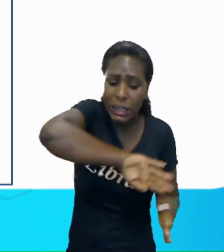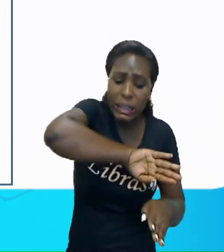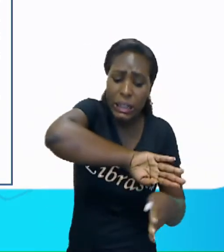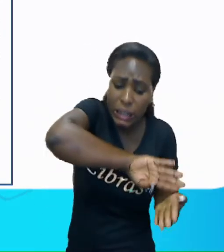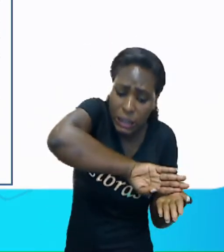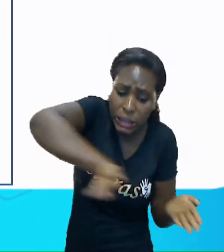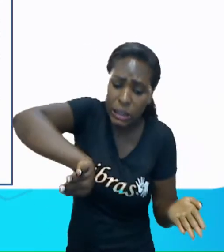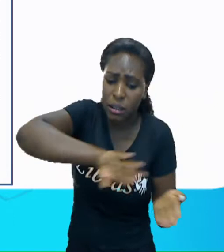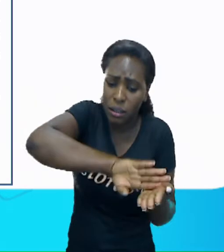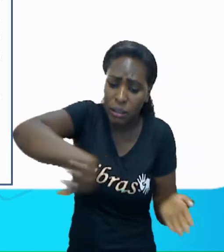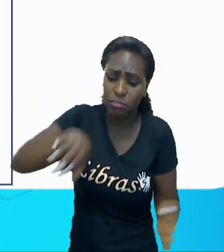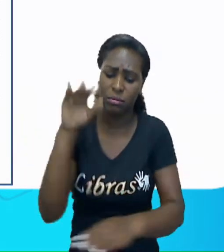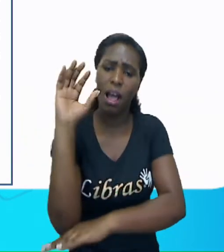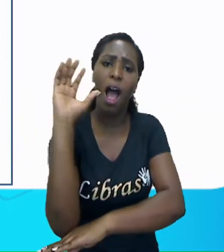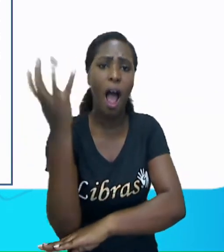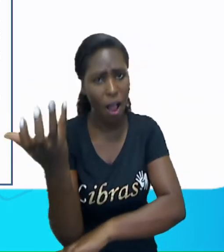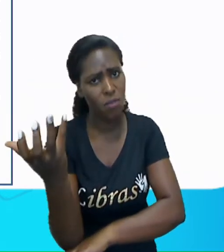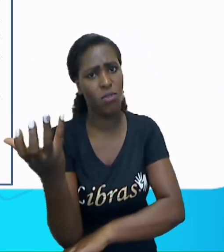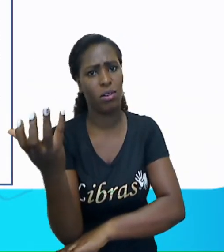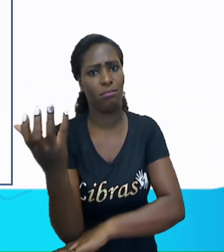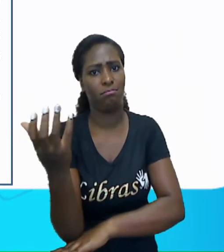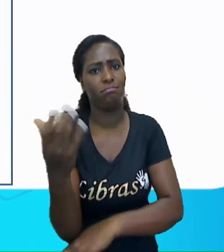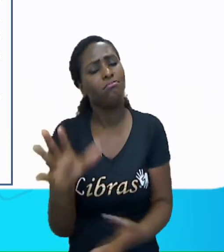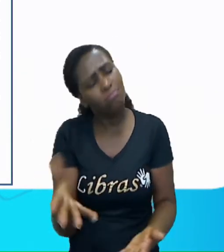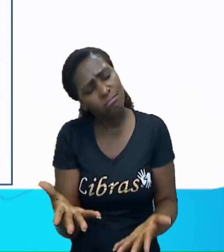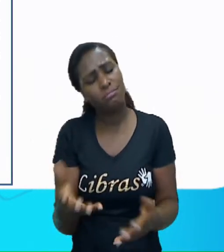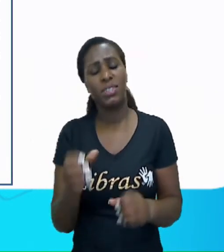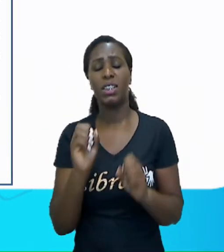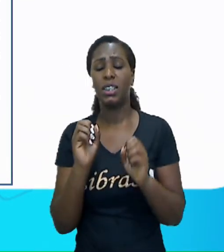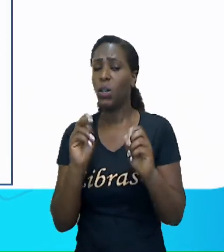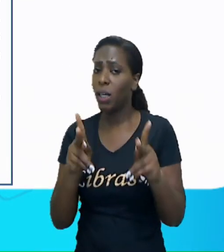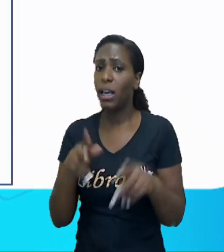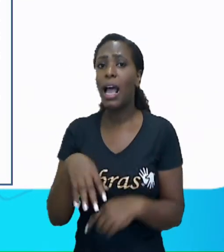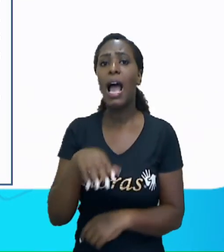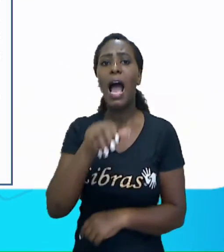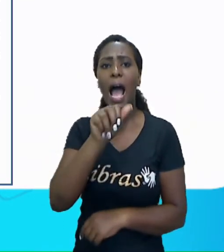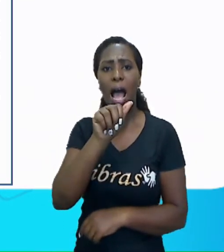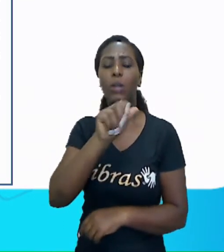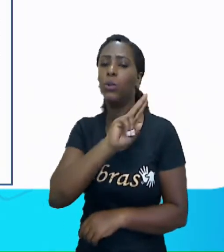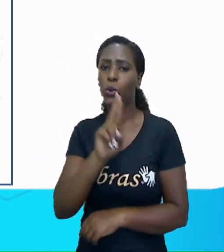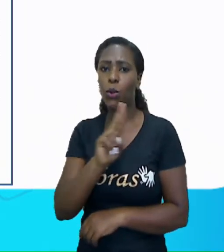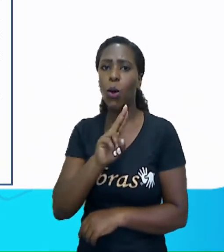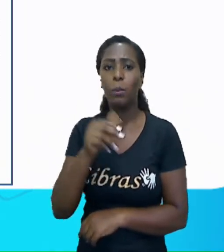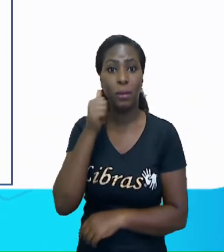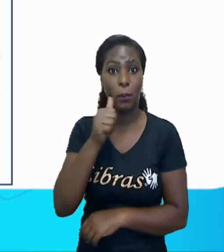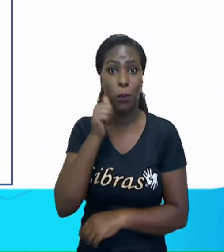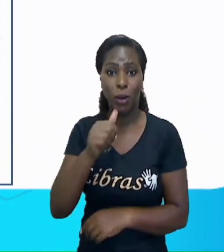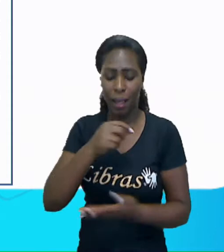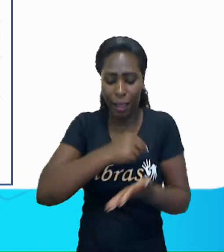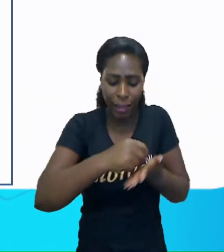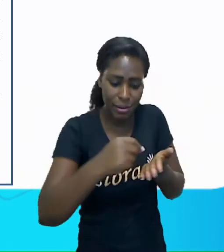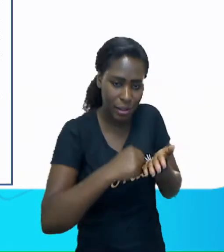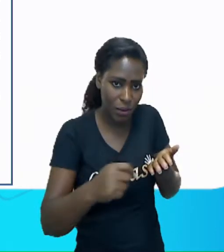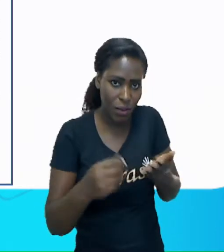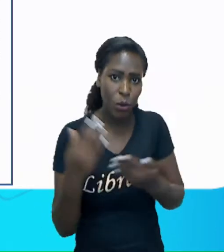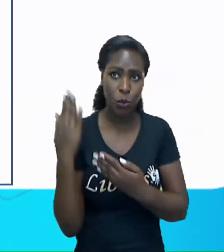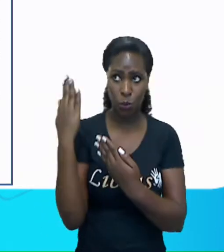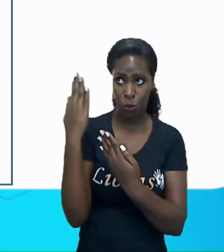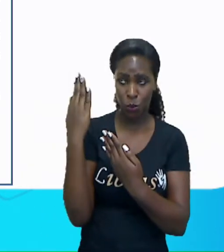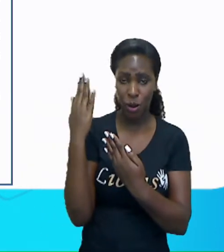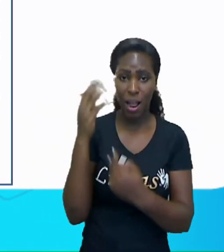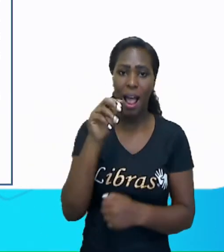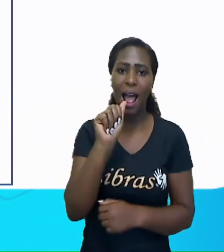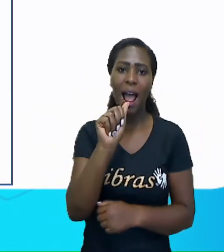semana. Atenciosamente, Aline Viscontini Lopes. Bem, aqui nós